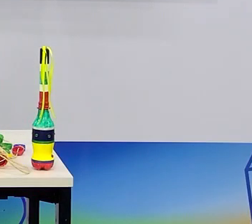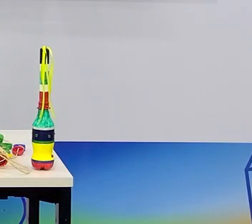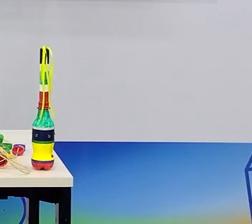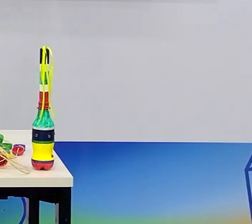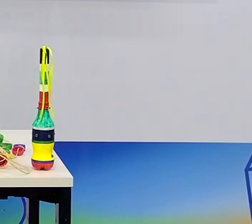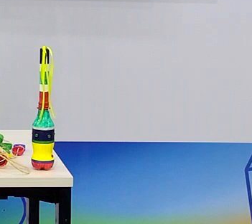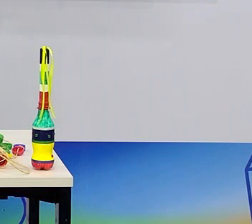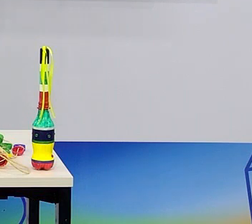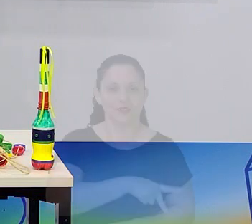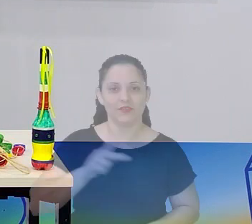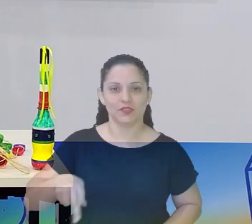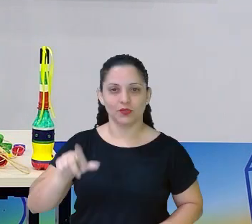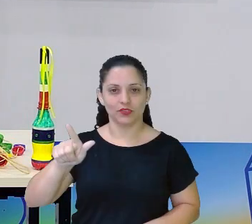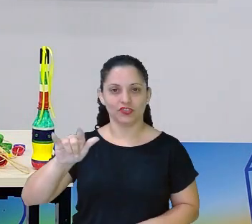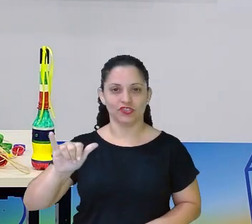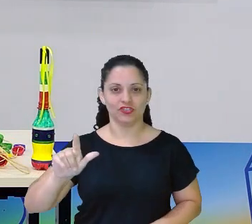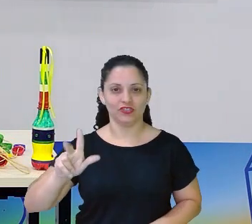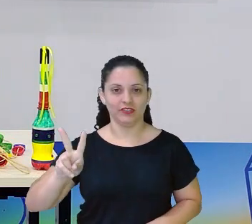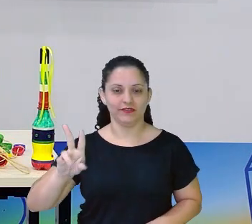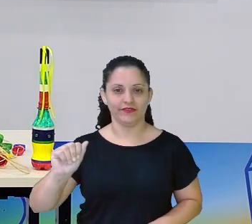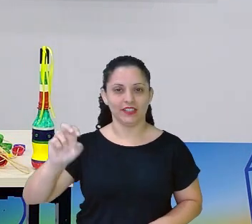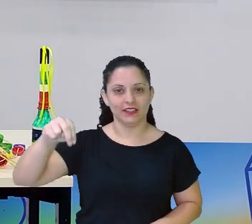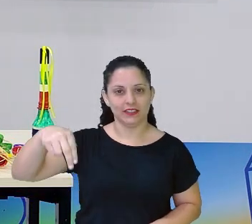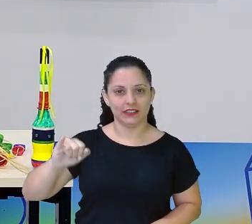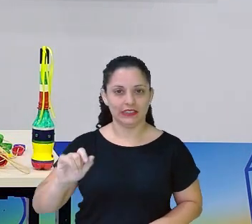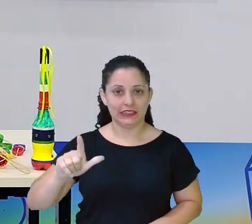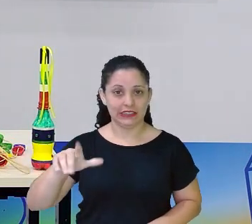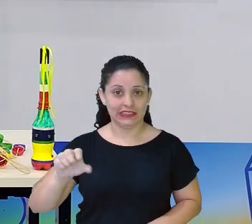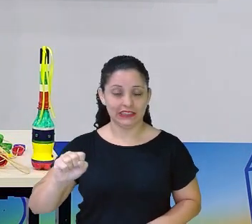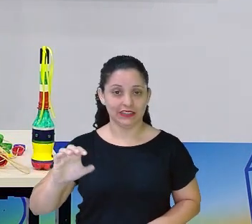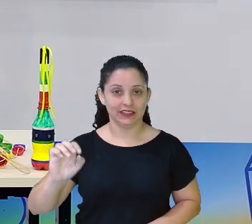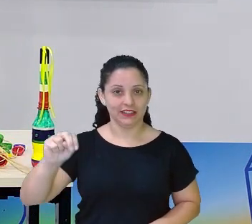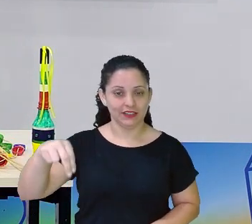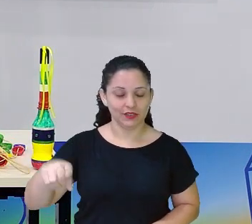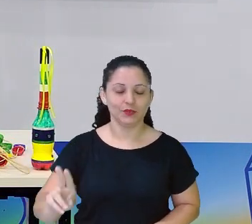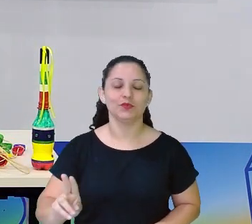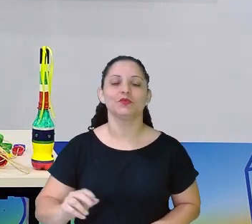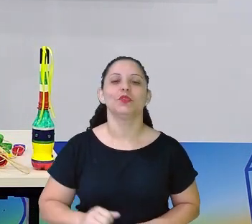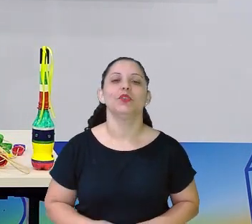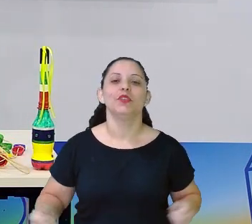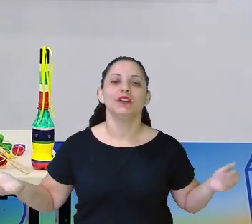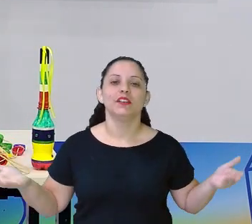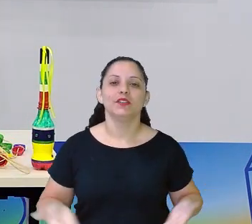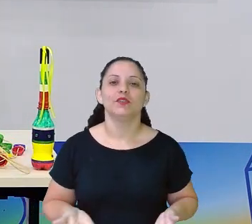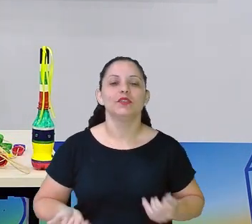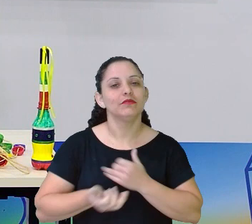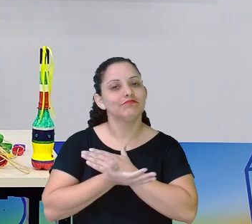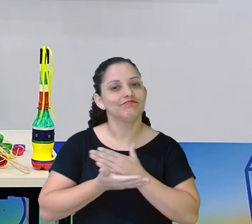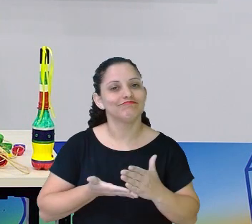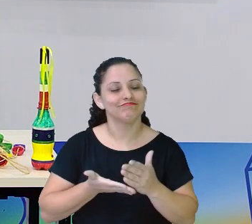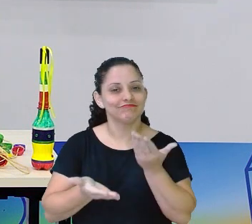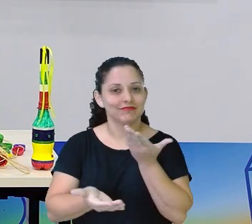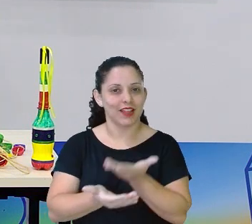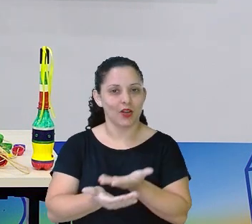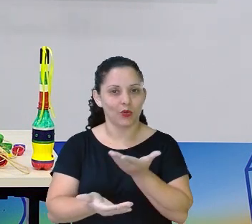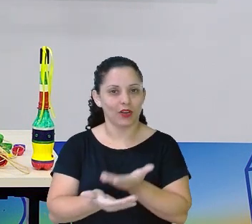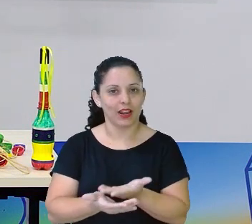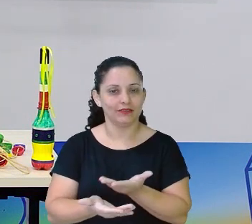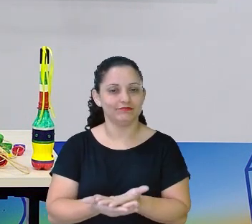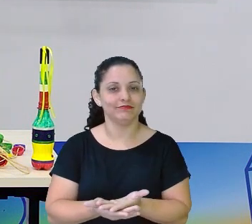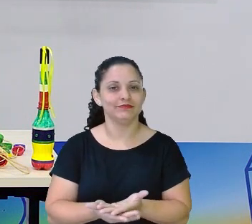Olá, eu sou o professor Givanilson Soares e nós estamos iniciando mais uma aula